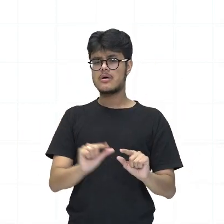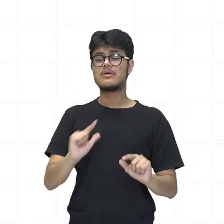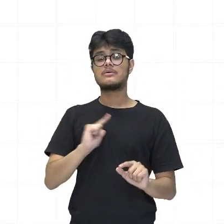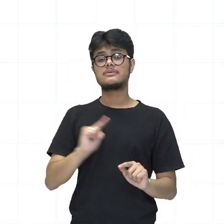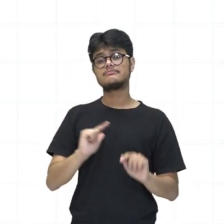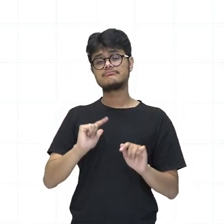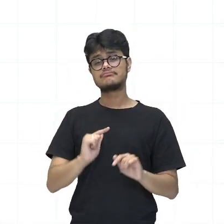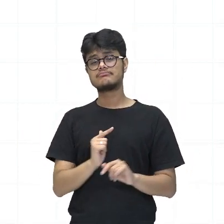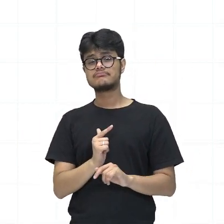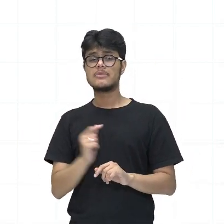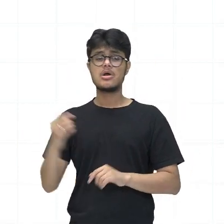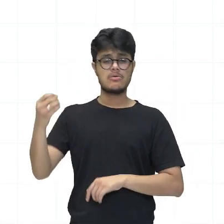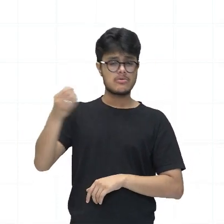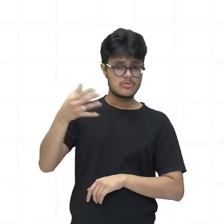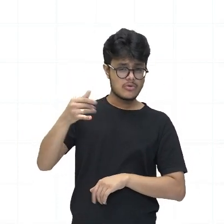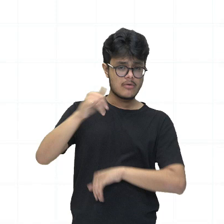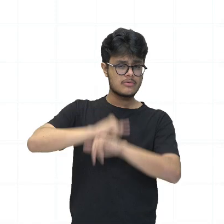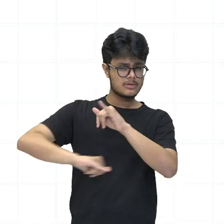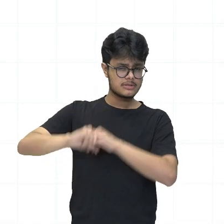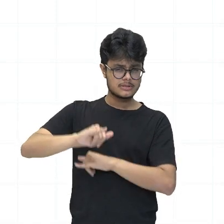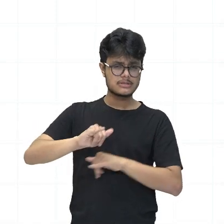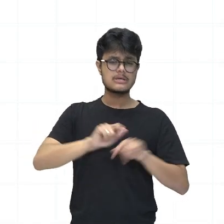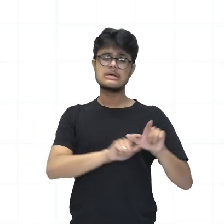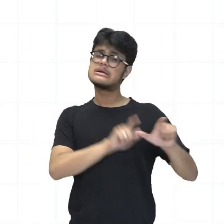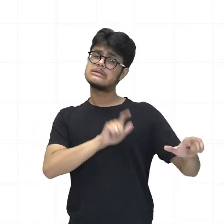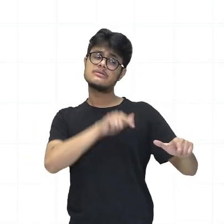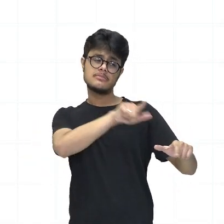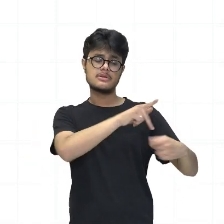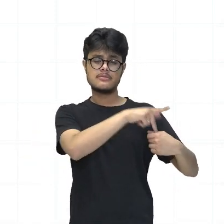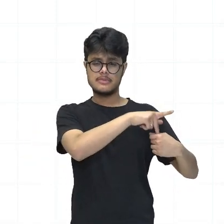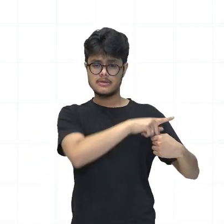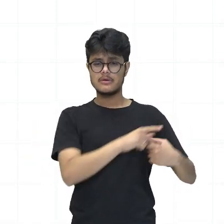matriz energética, reduzindo a dependência de combustíveis